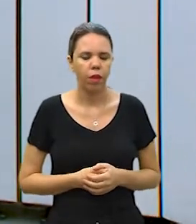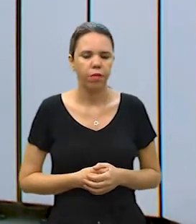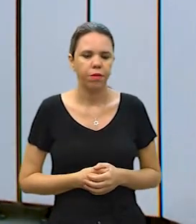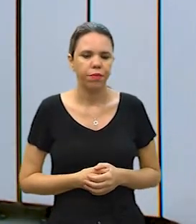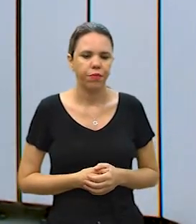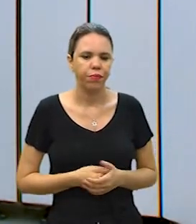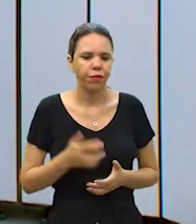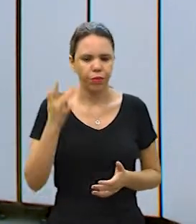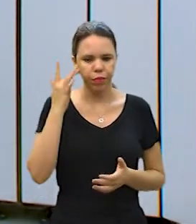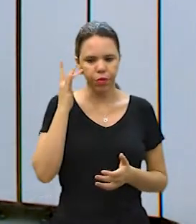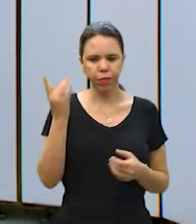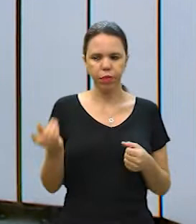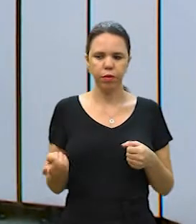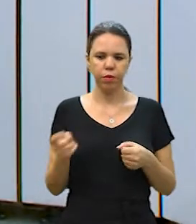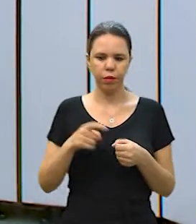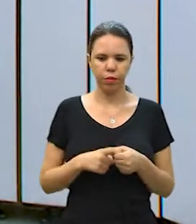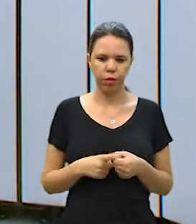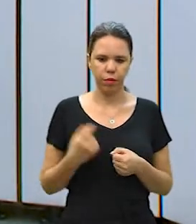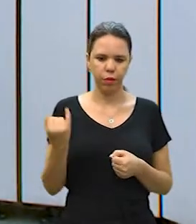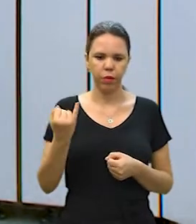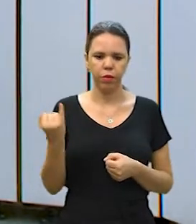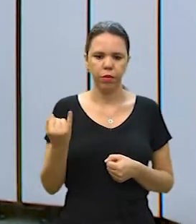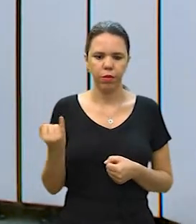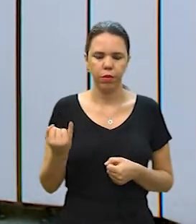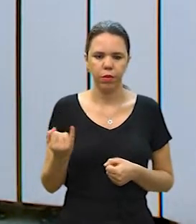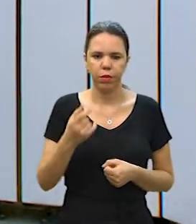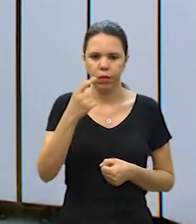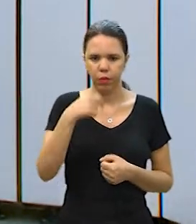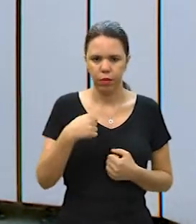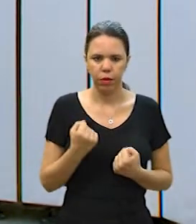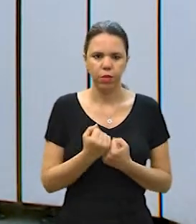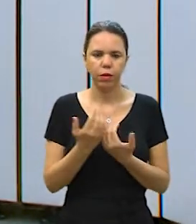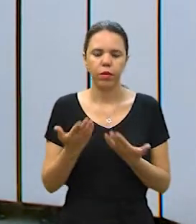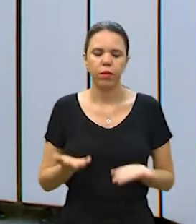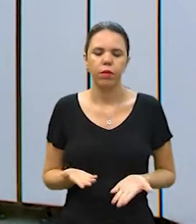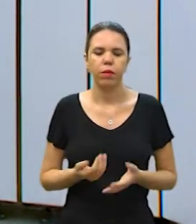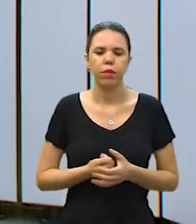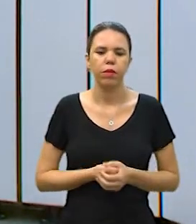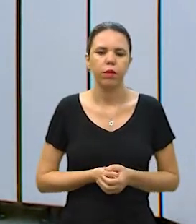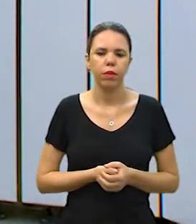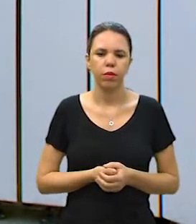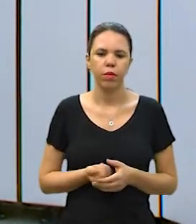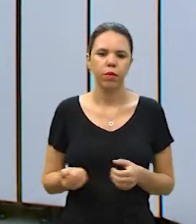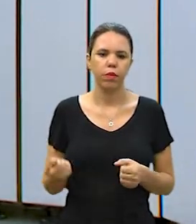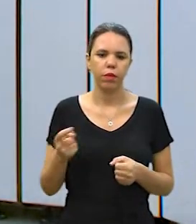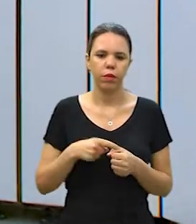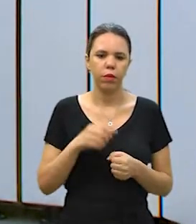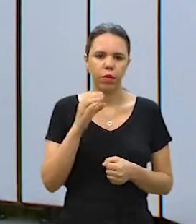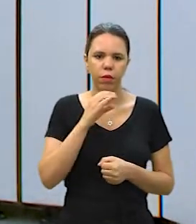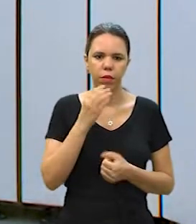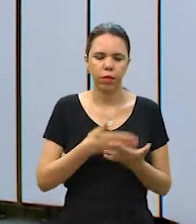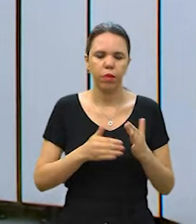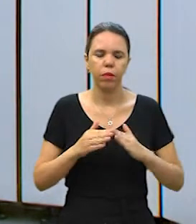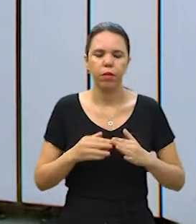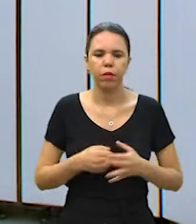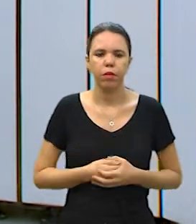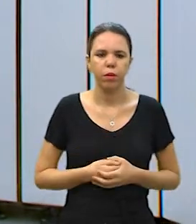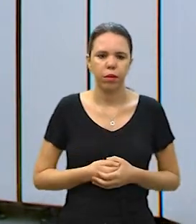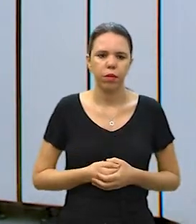então, eu acho que retomar, eu acho importantíssimo. Eu sou a favor, Gabriel, da retomada imediata das